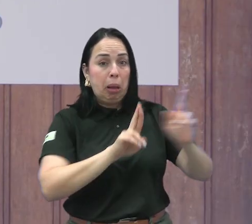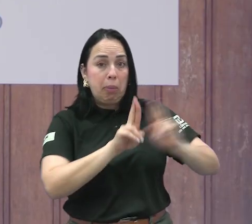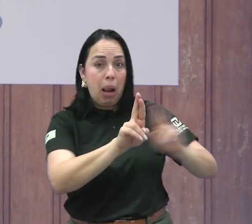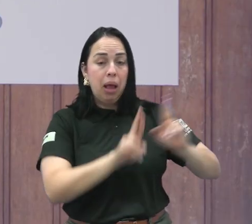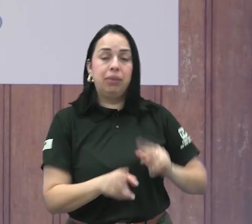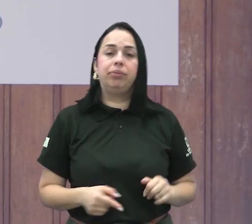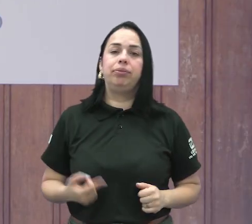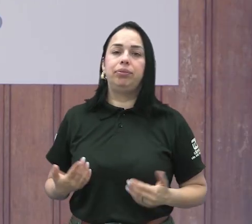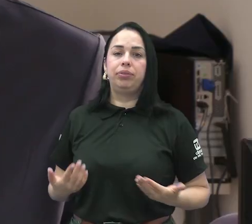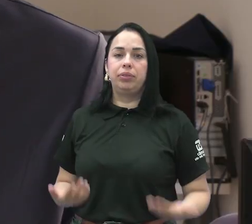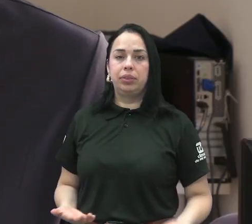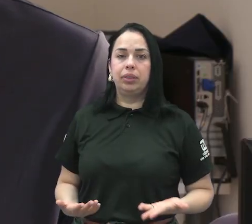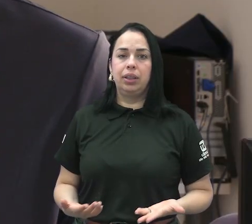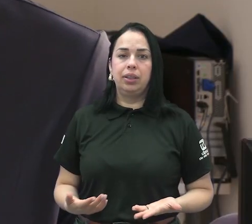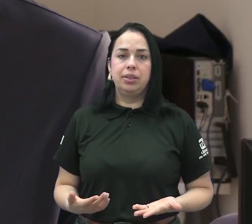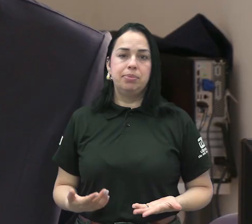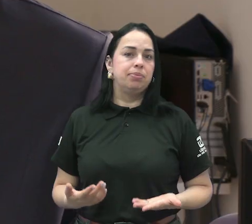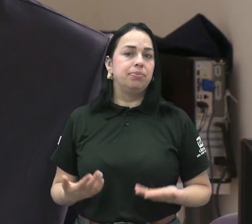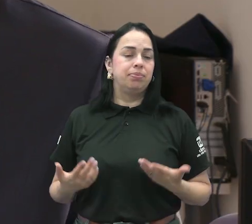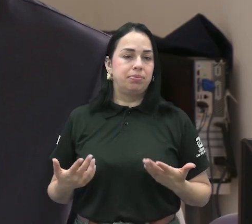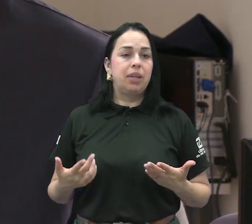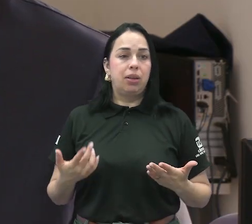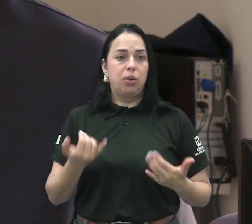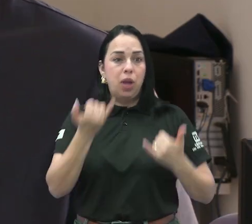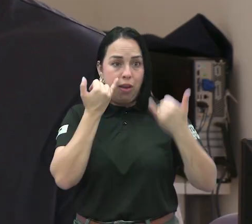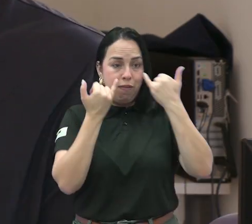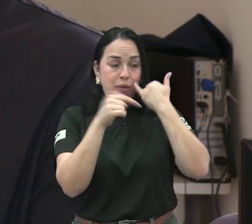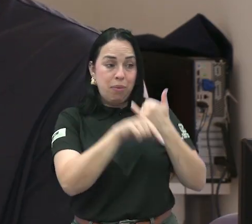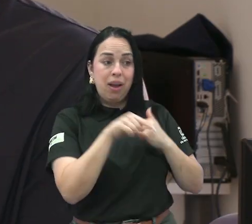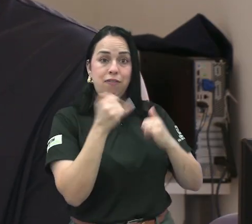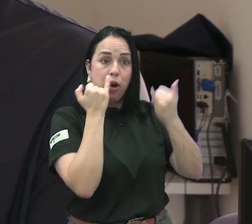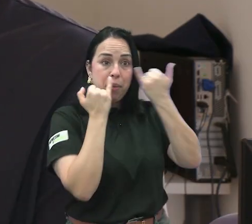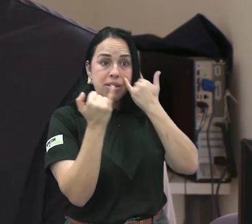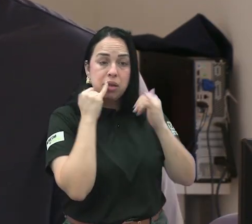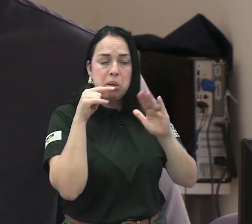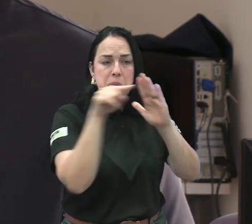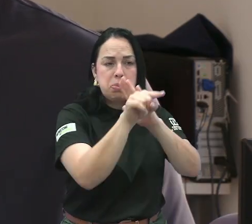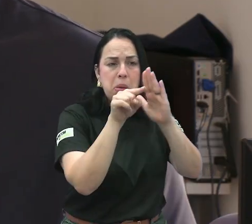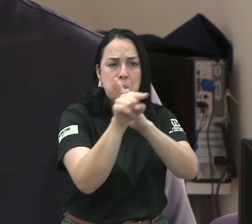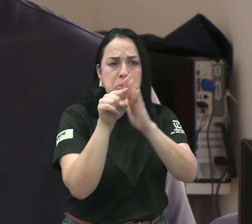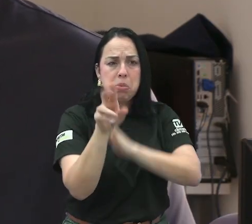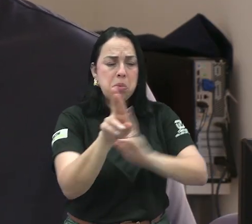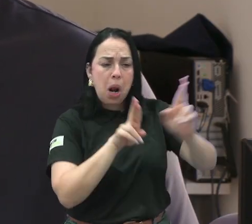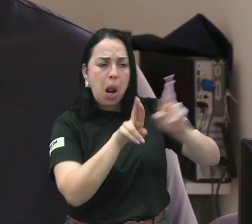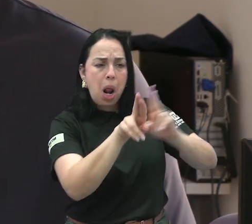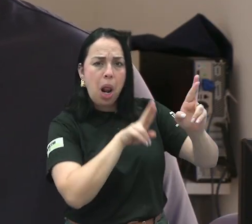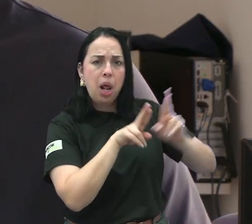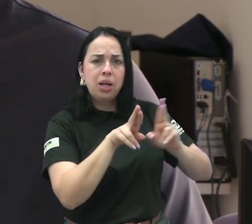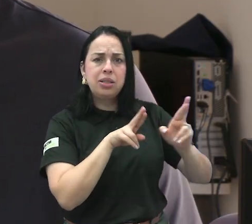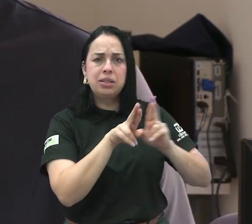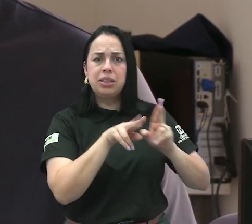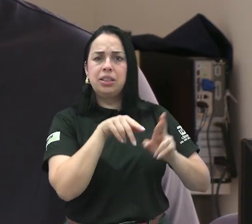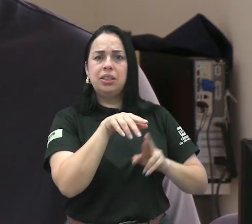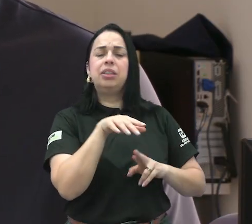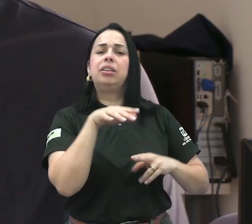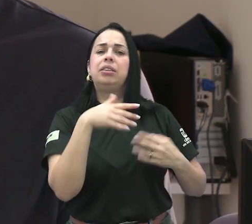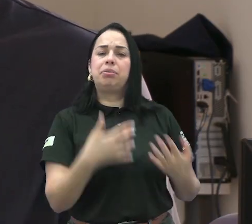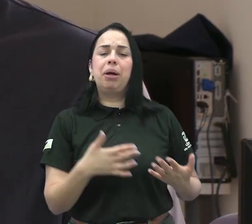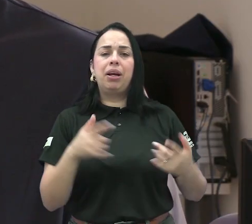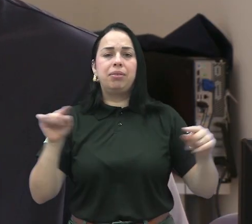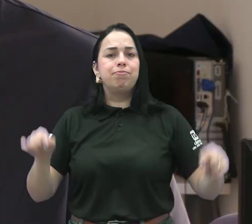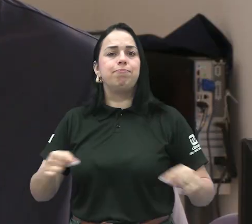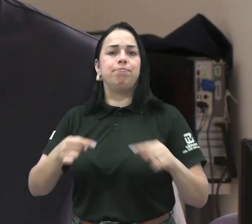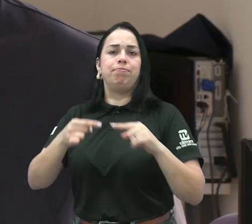censo e a PNAD. Diversos dados que o IBGE coleta de diversas informações, de diversos